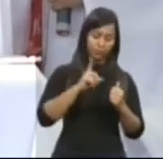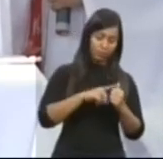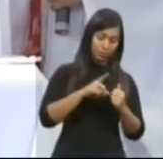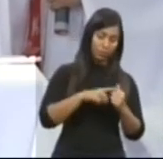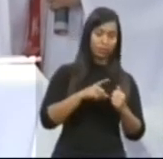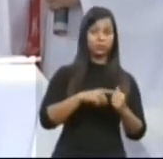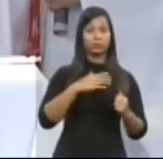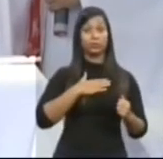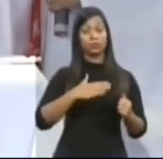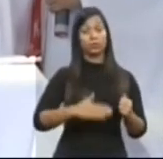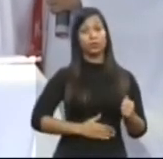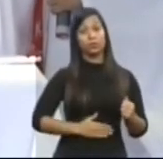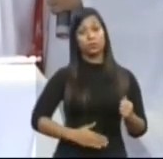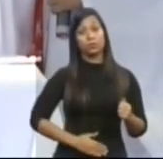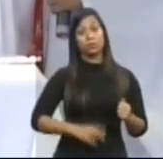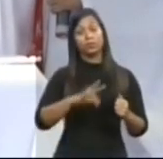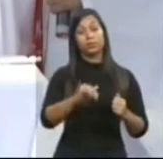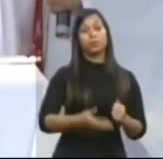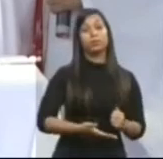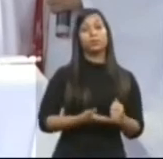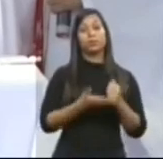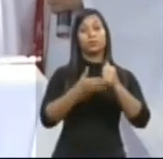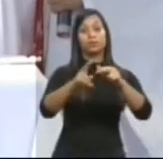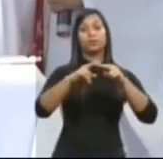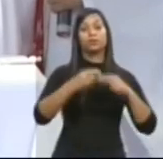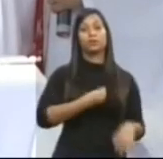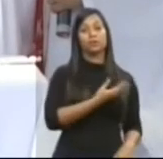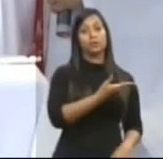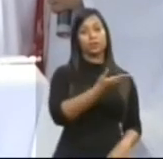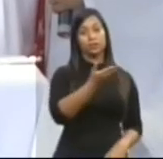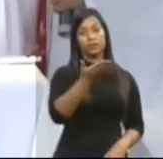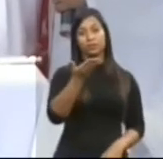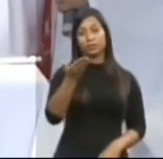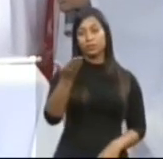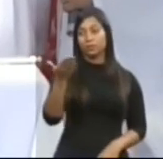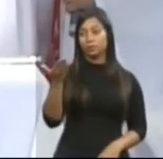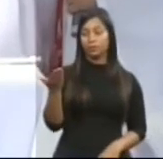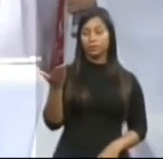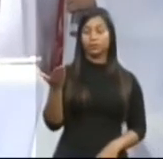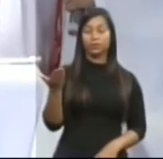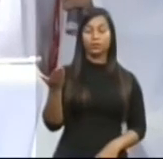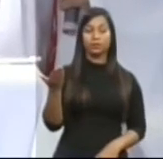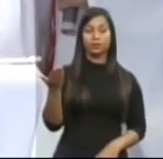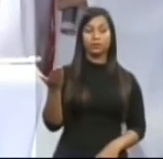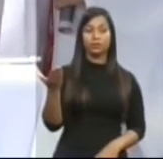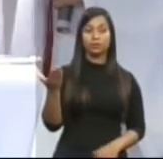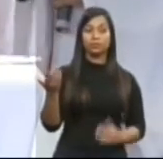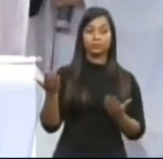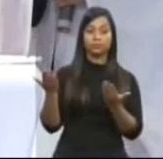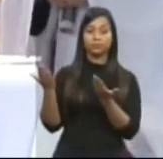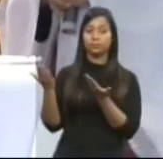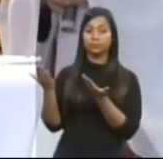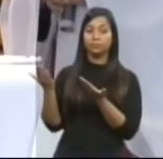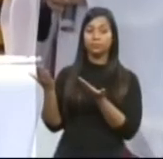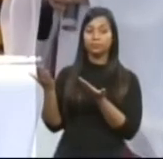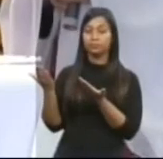comei. Isto é o meu corpo, que será entregue por